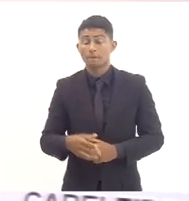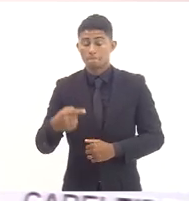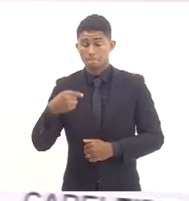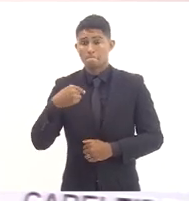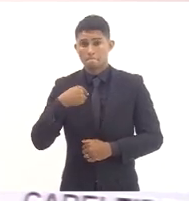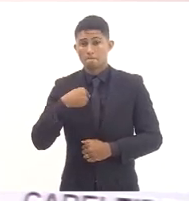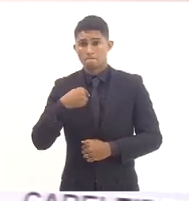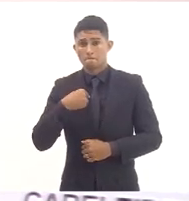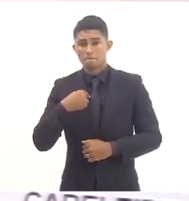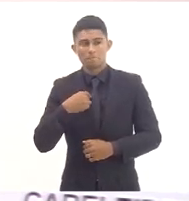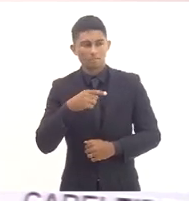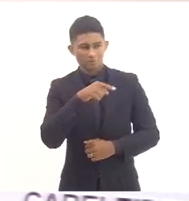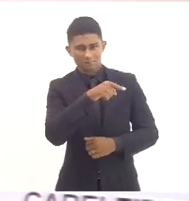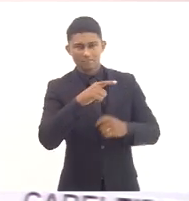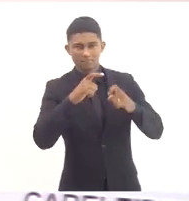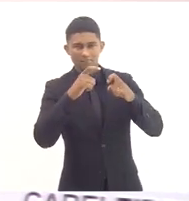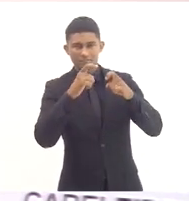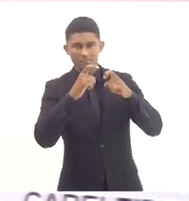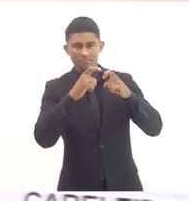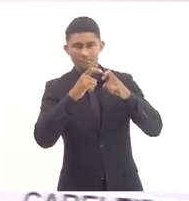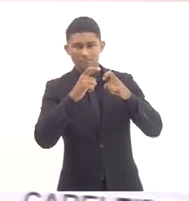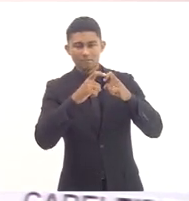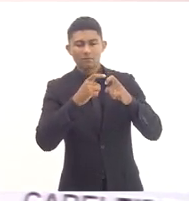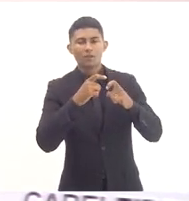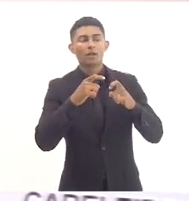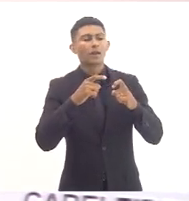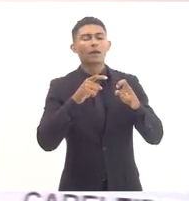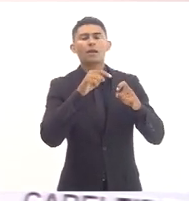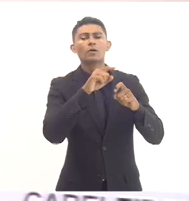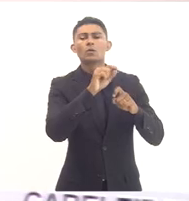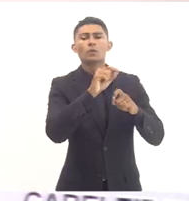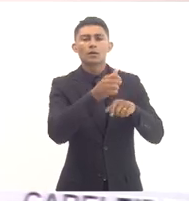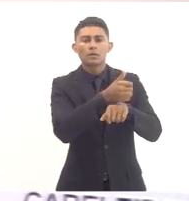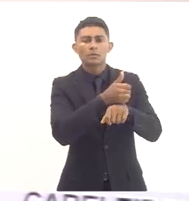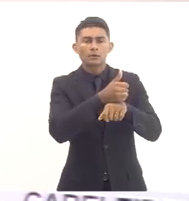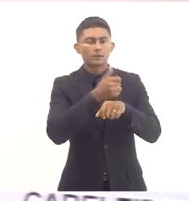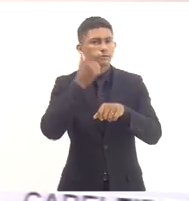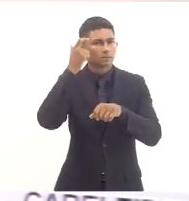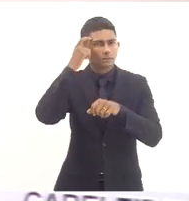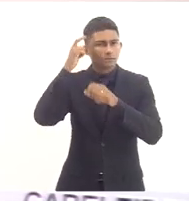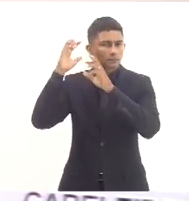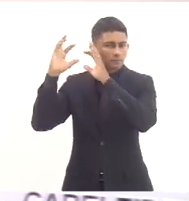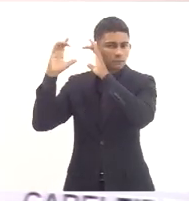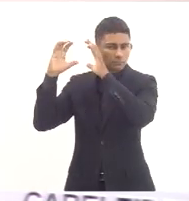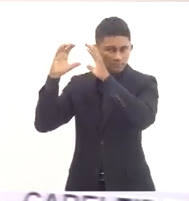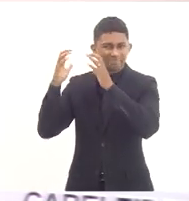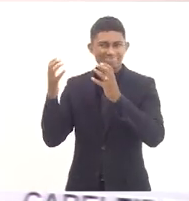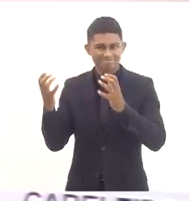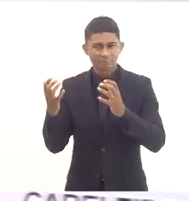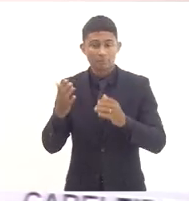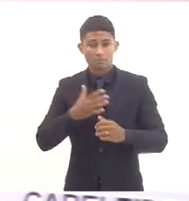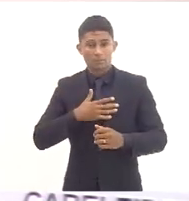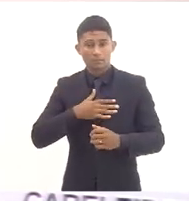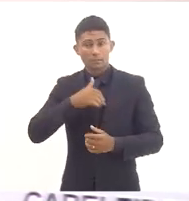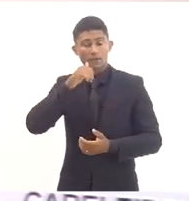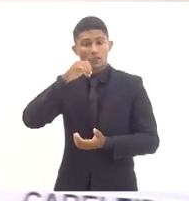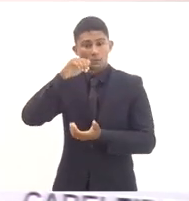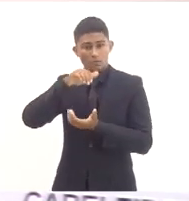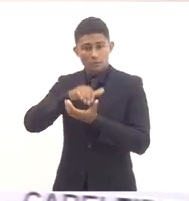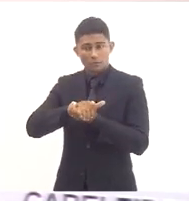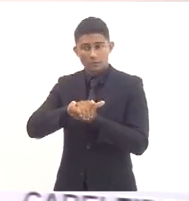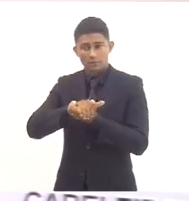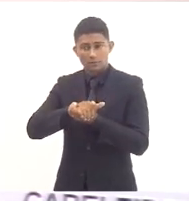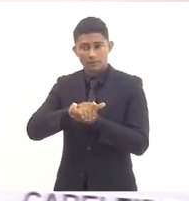consultório de um neurologista com a minha esposa Aline que vai ter um processo de canonização